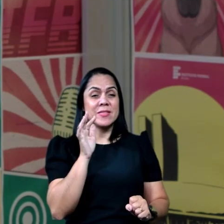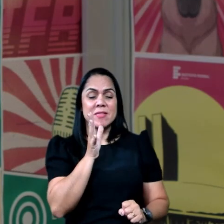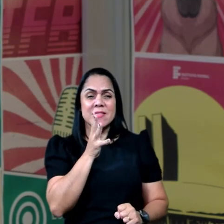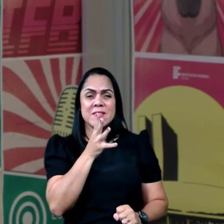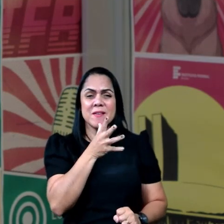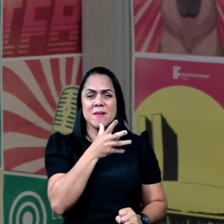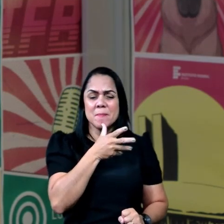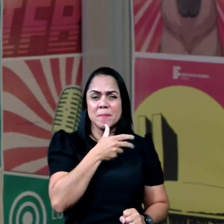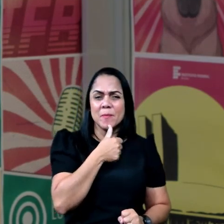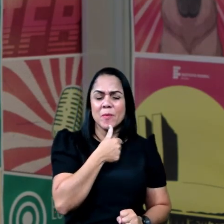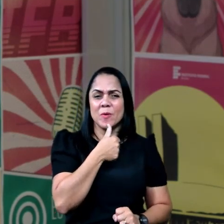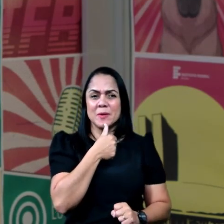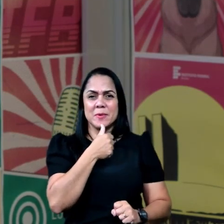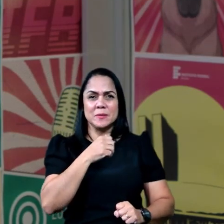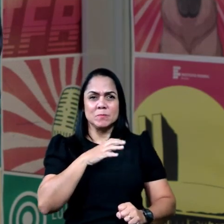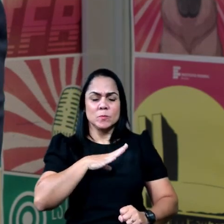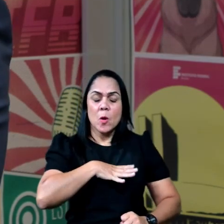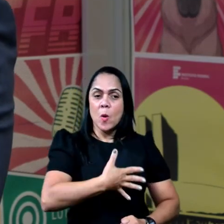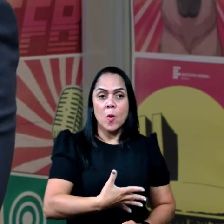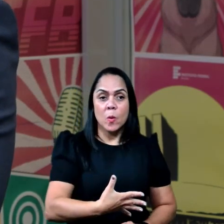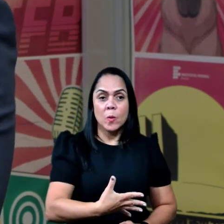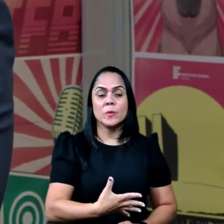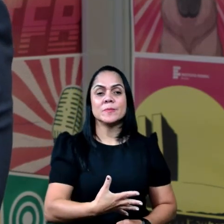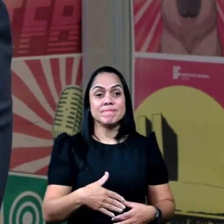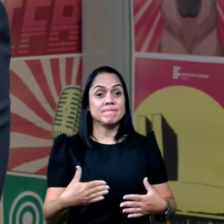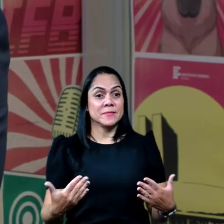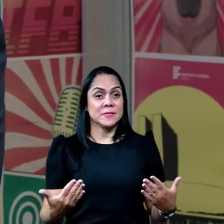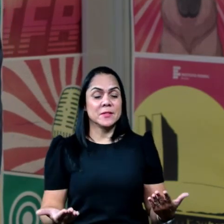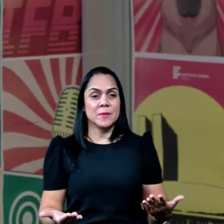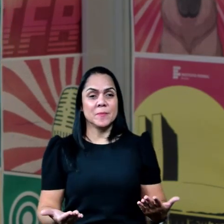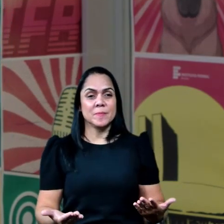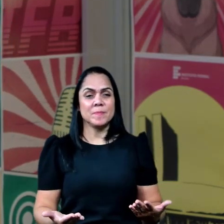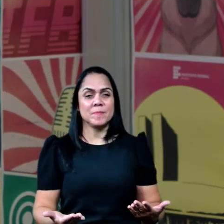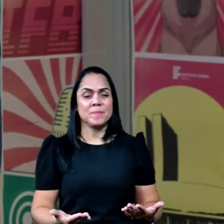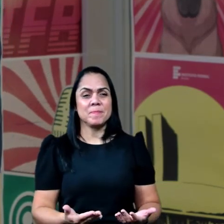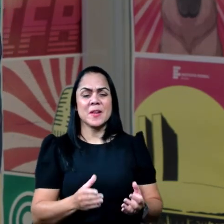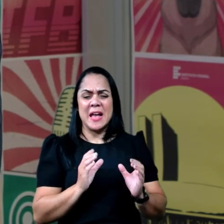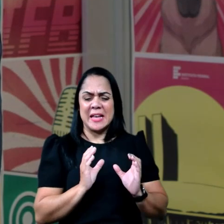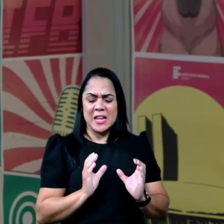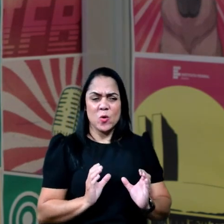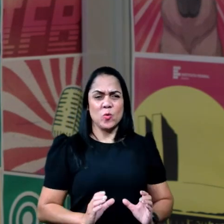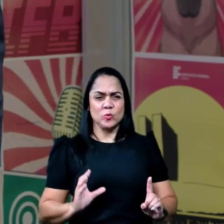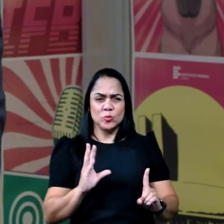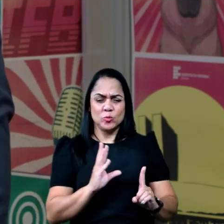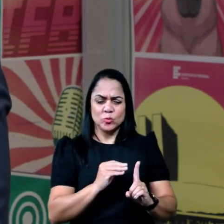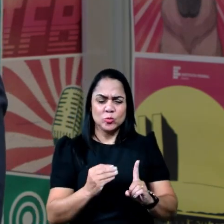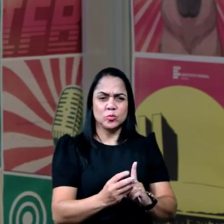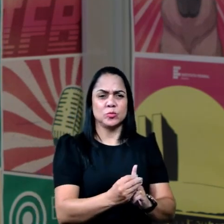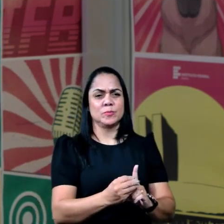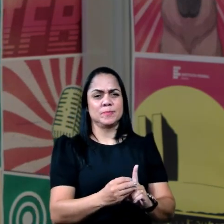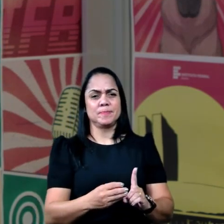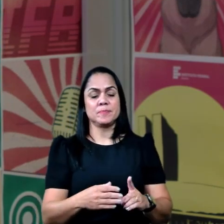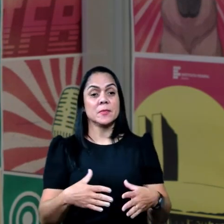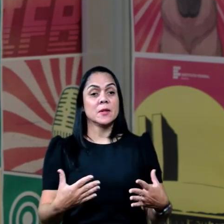mais efetiva. Tal o choque, às vezes, que ela teve com aquela conduta. Agora, você quer dizer, o